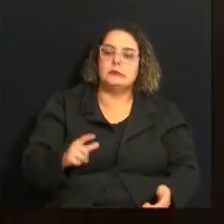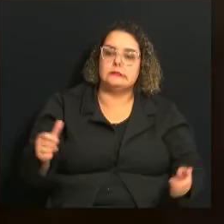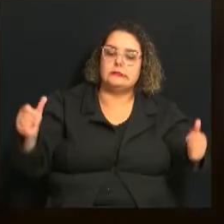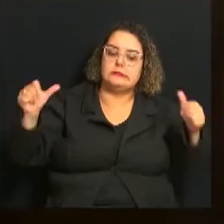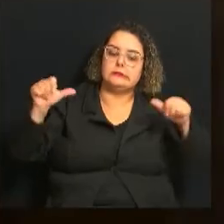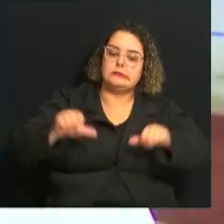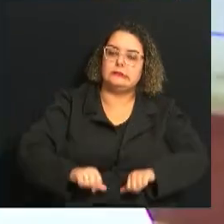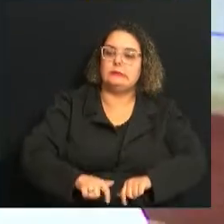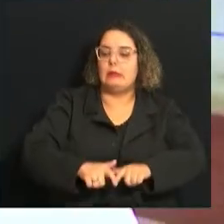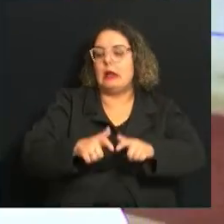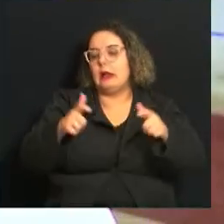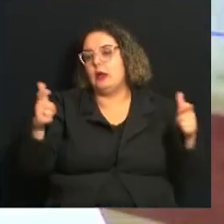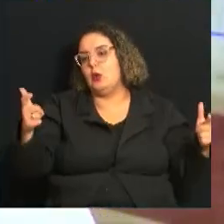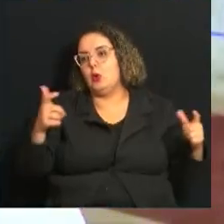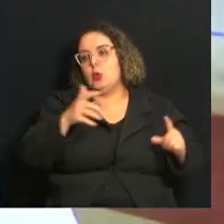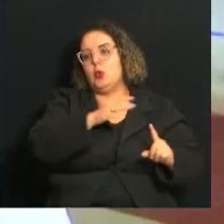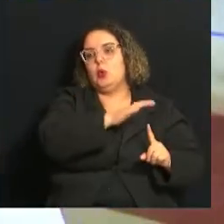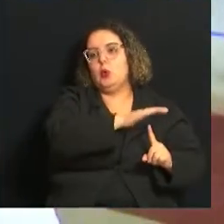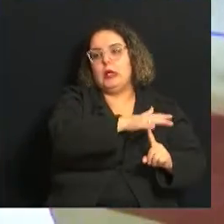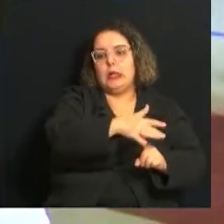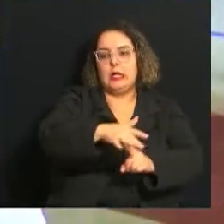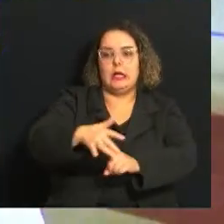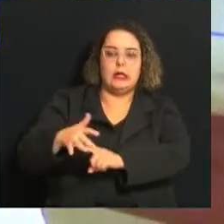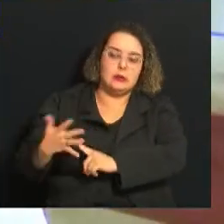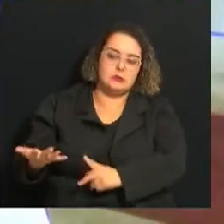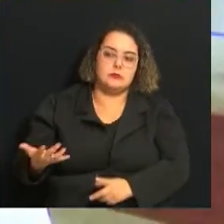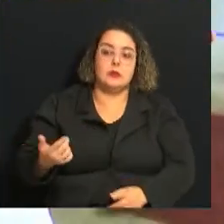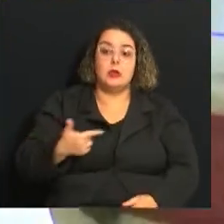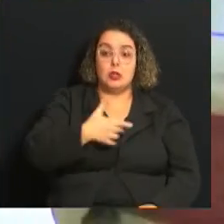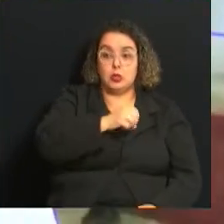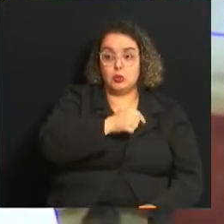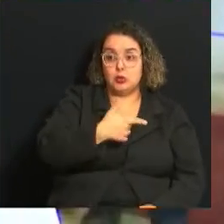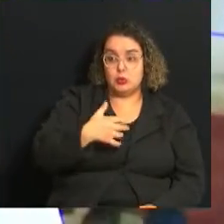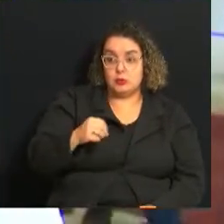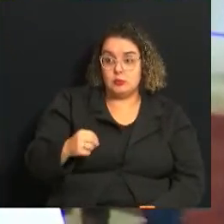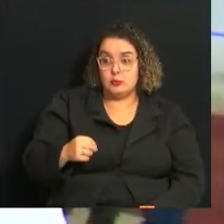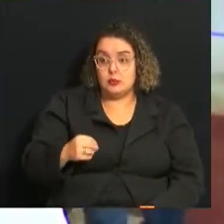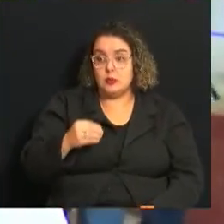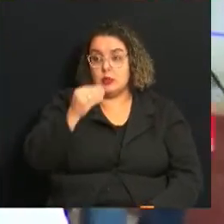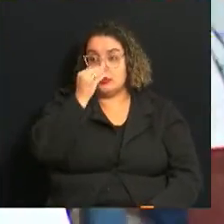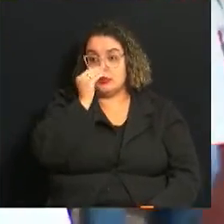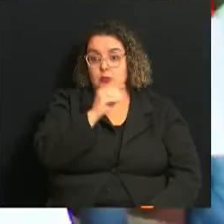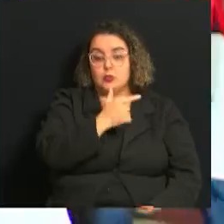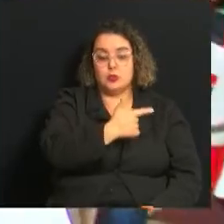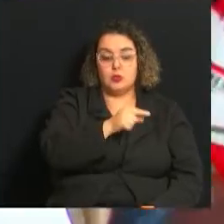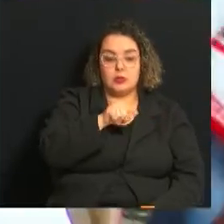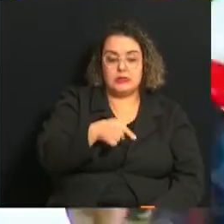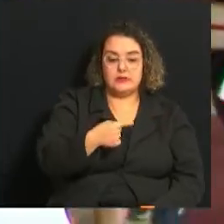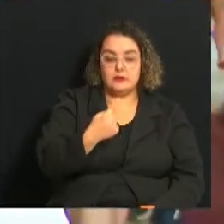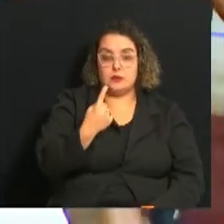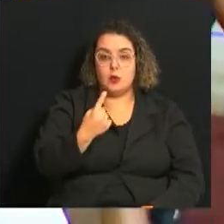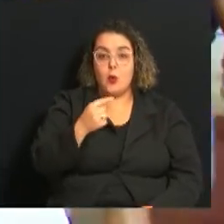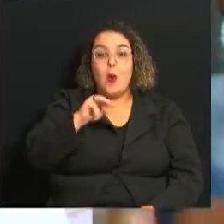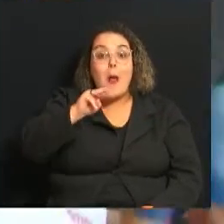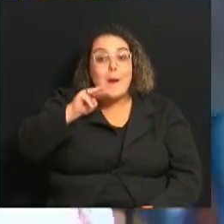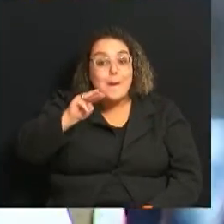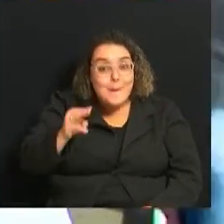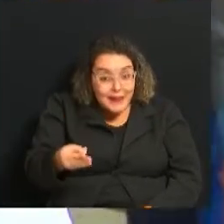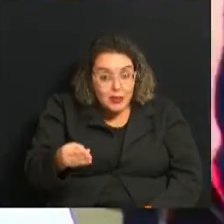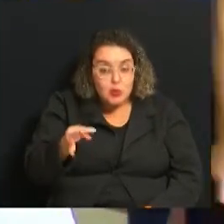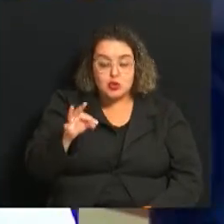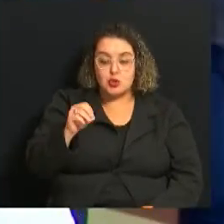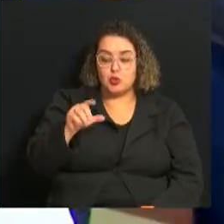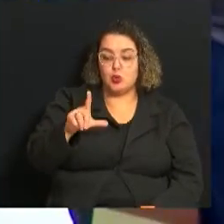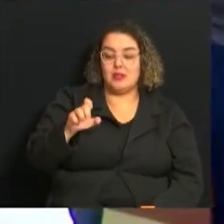na natureza. O relato é que em 2020 foram descartadas 2,1 milhões de toneladas de